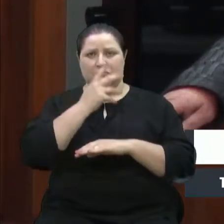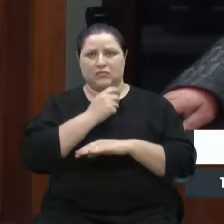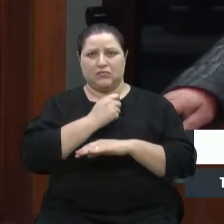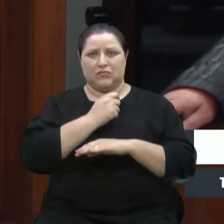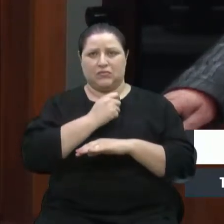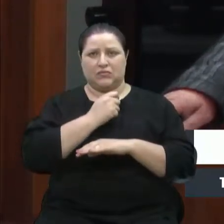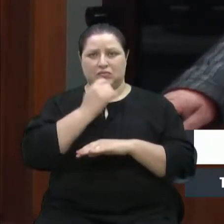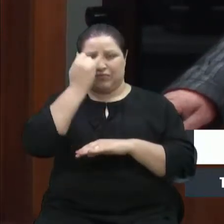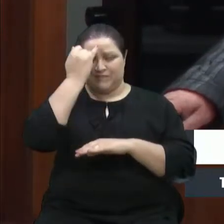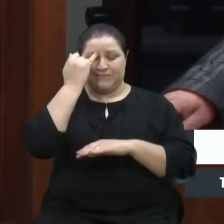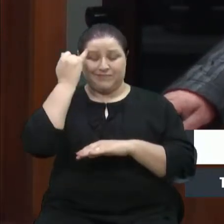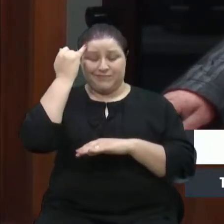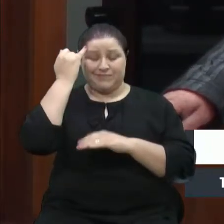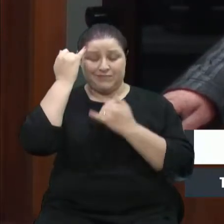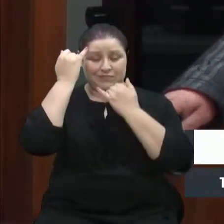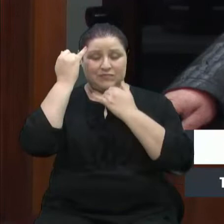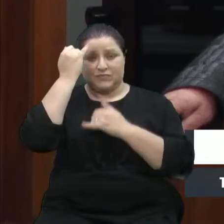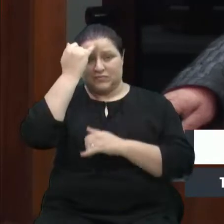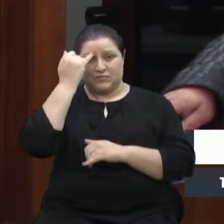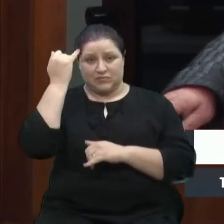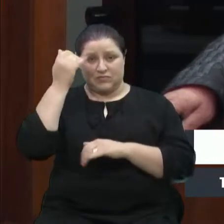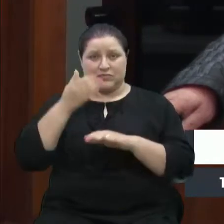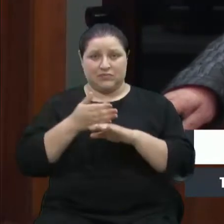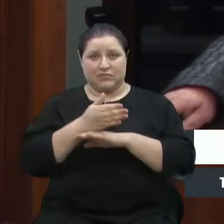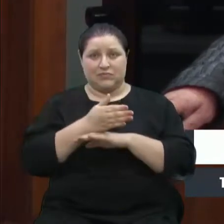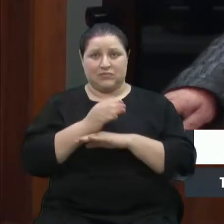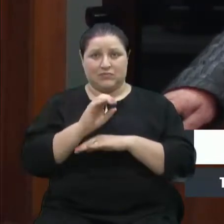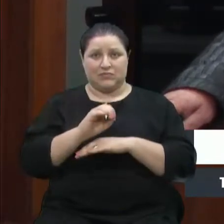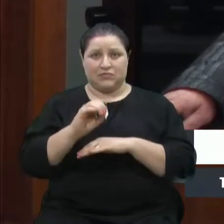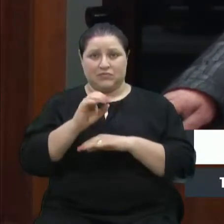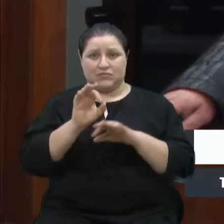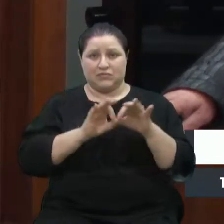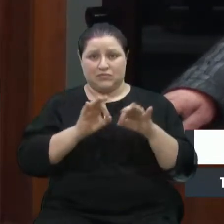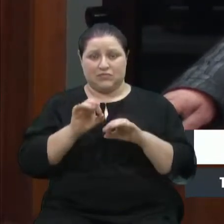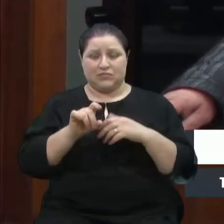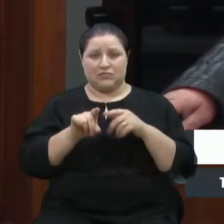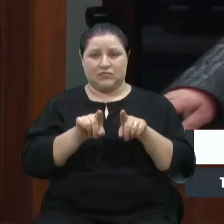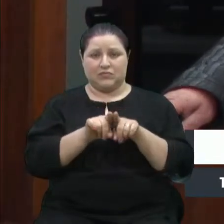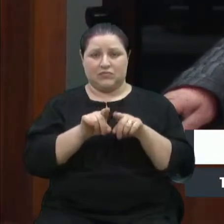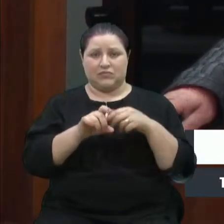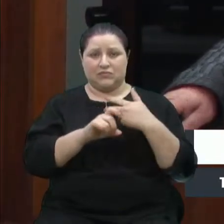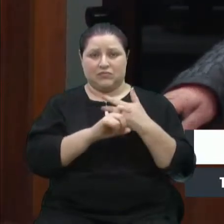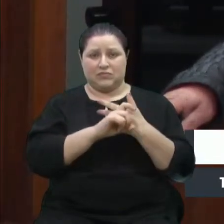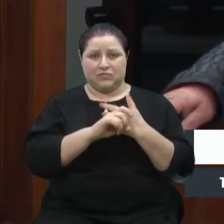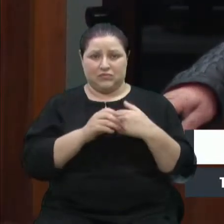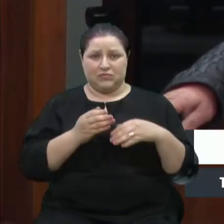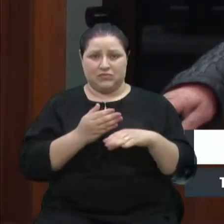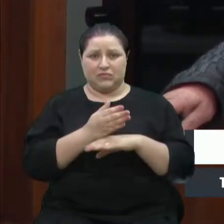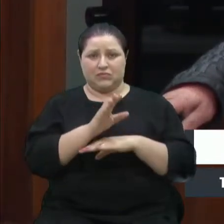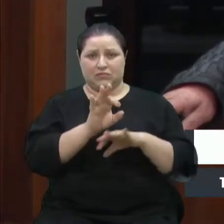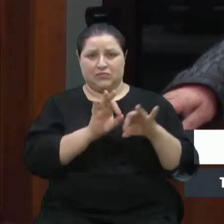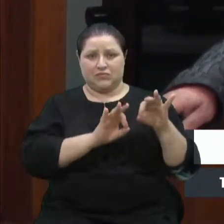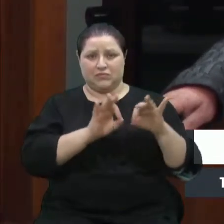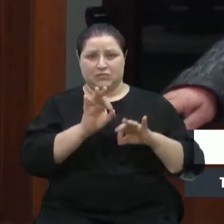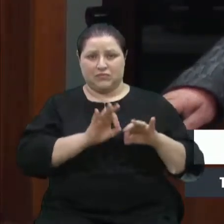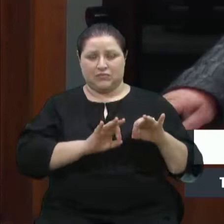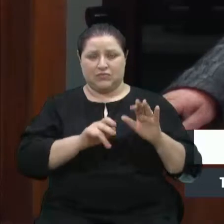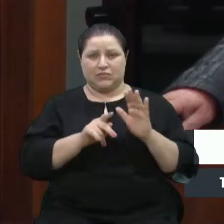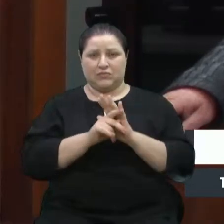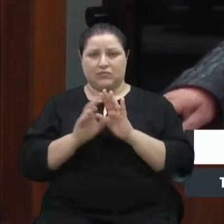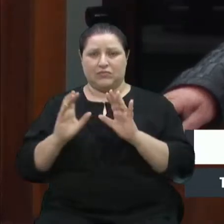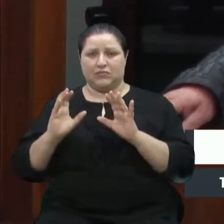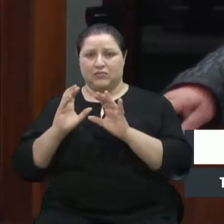quando o Executivo aprova o projeto dos